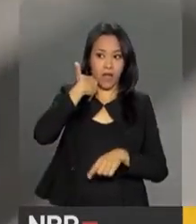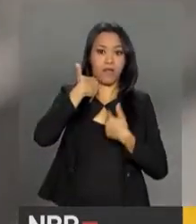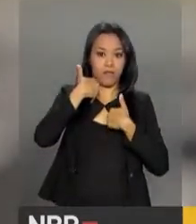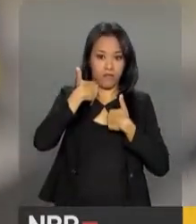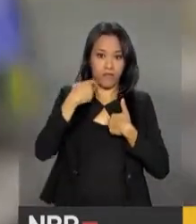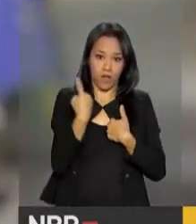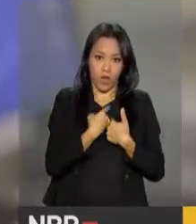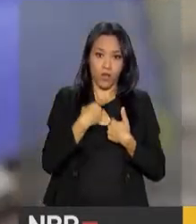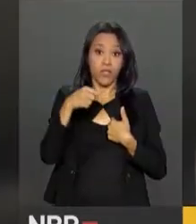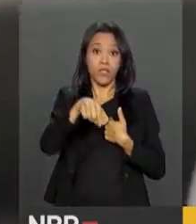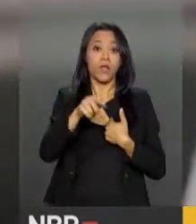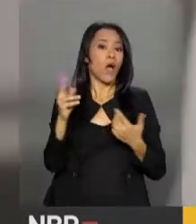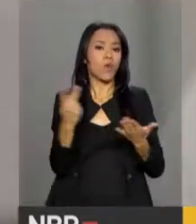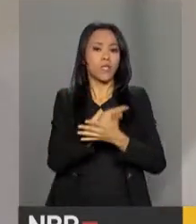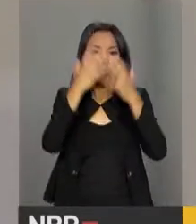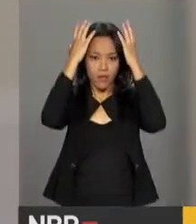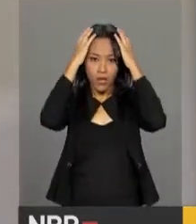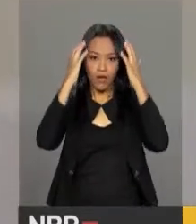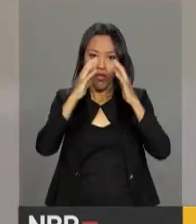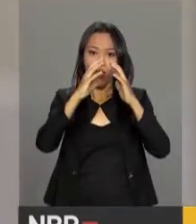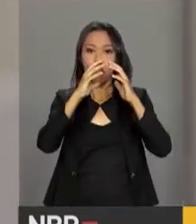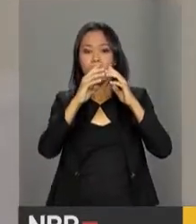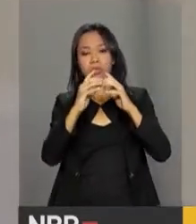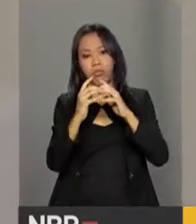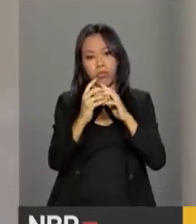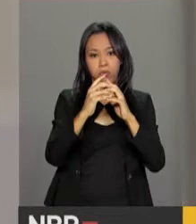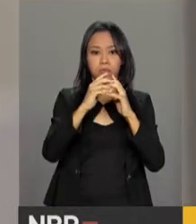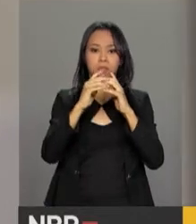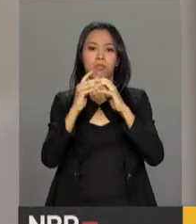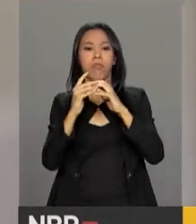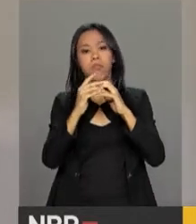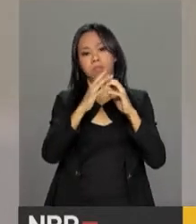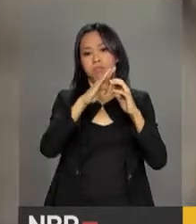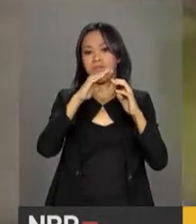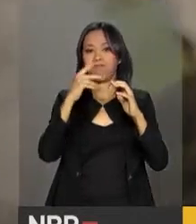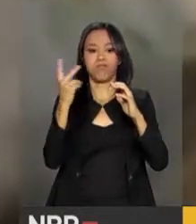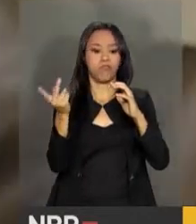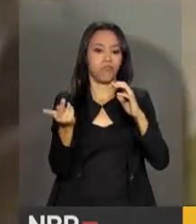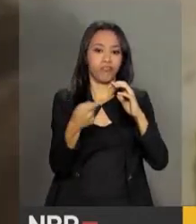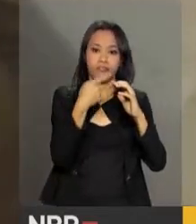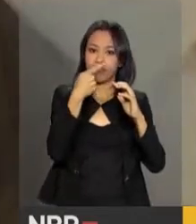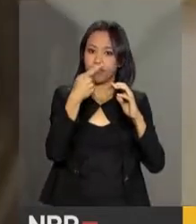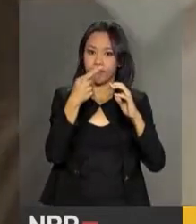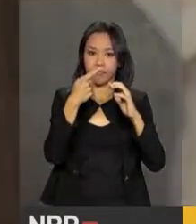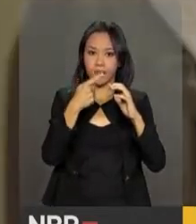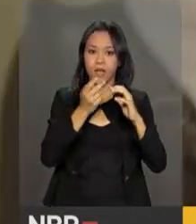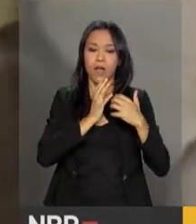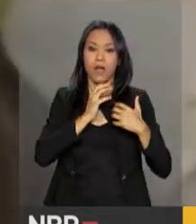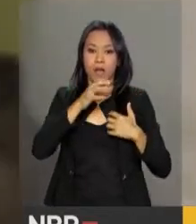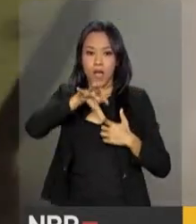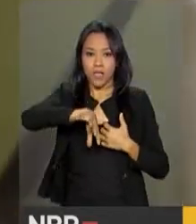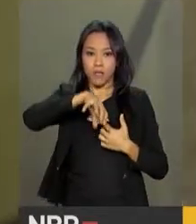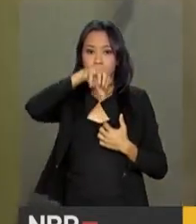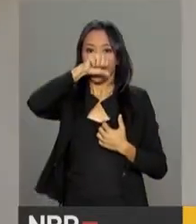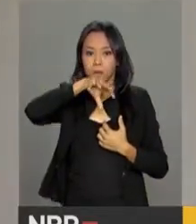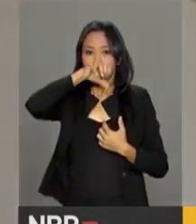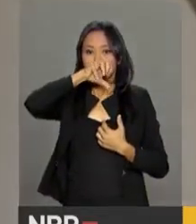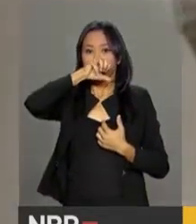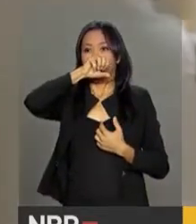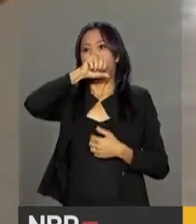ele teve baixo nível de consciência o mal súbito teve uma parada cardiorrespiratória